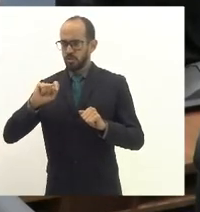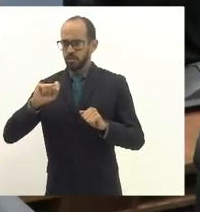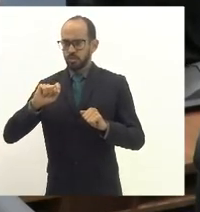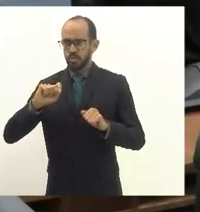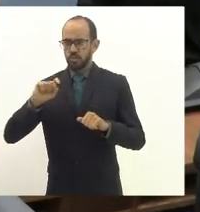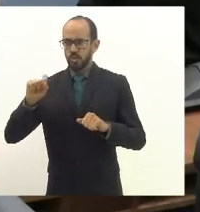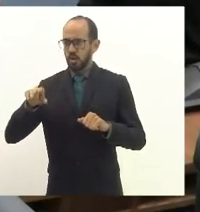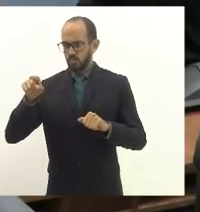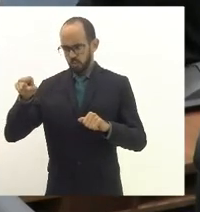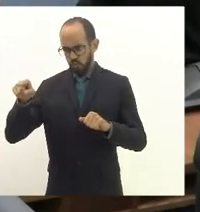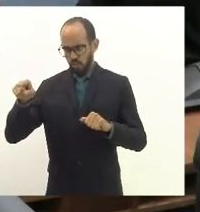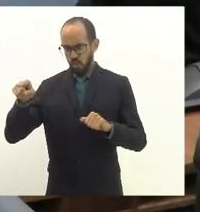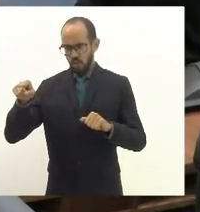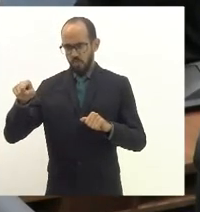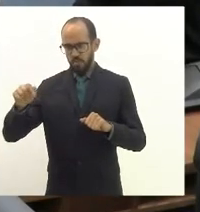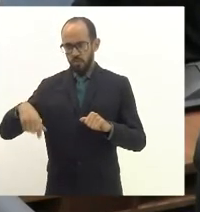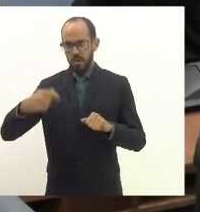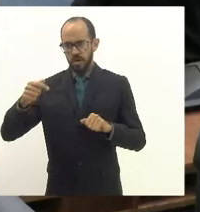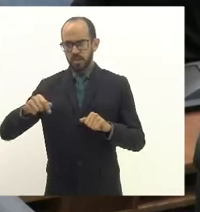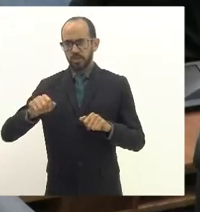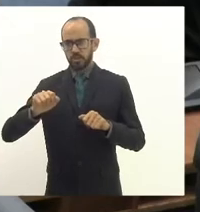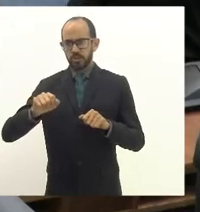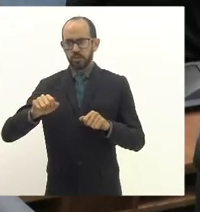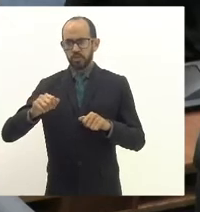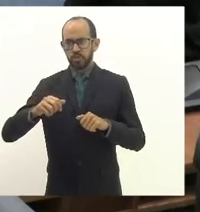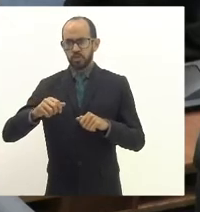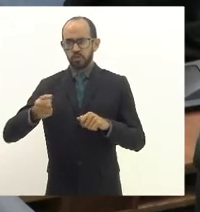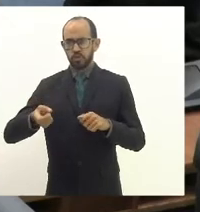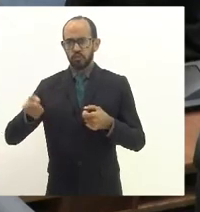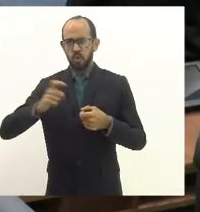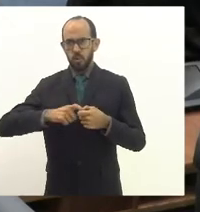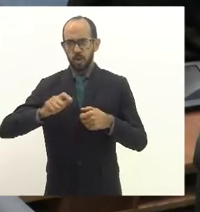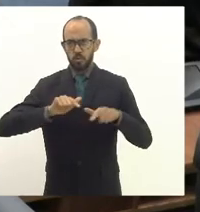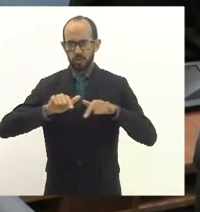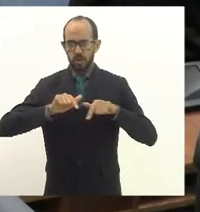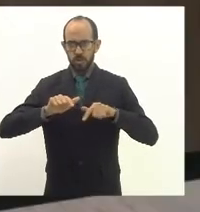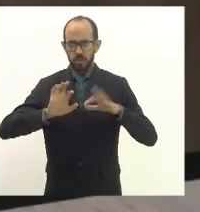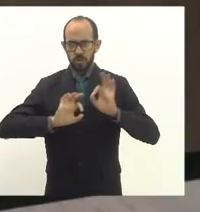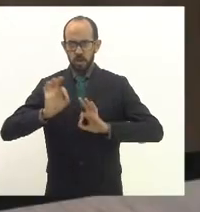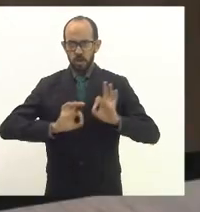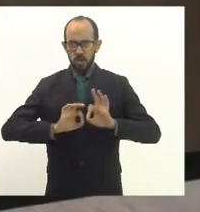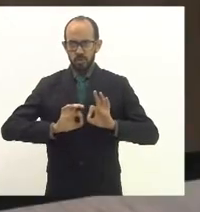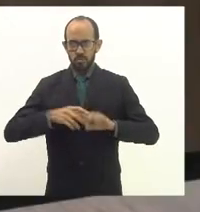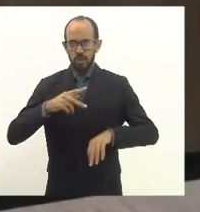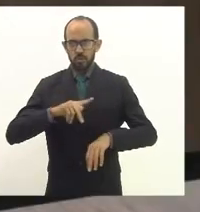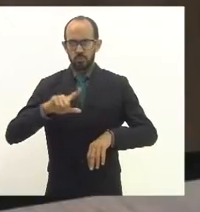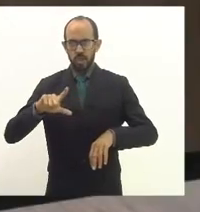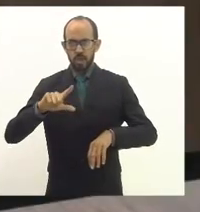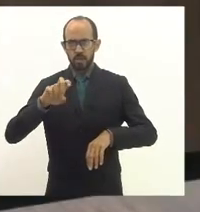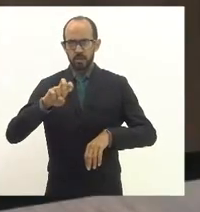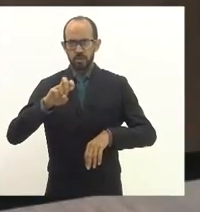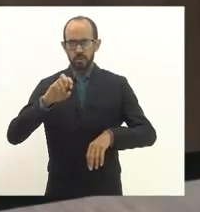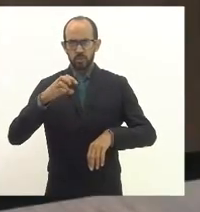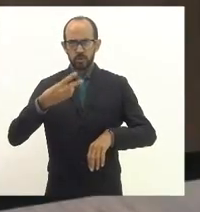pedir ao senhor para nós chamarmos os trabalhos à ordem, para que no projeto